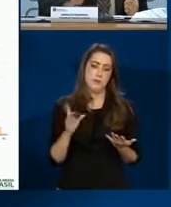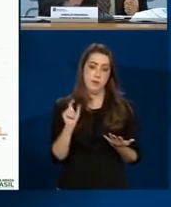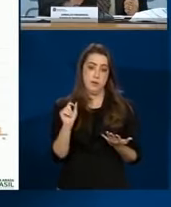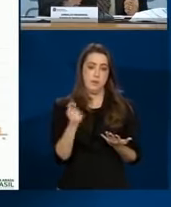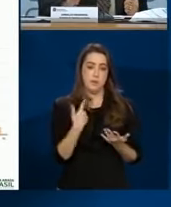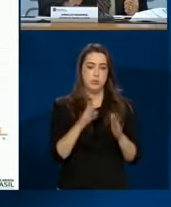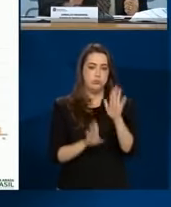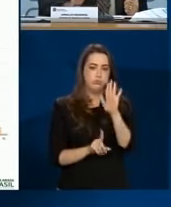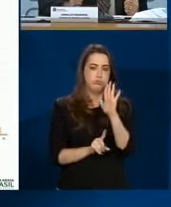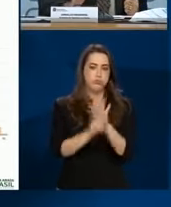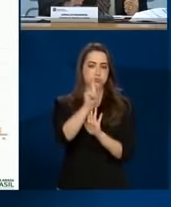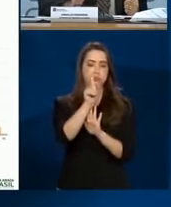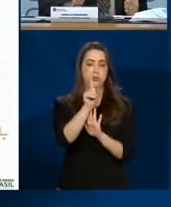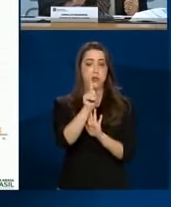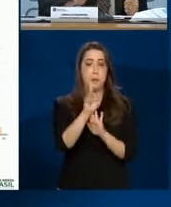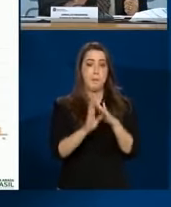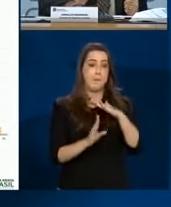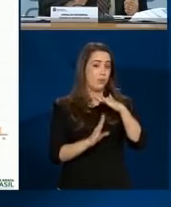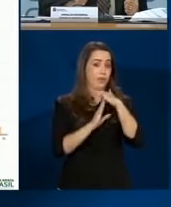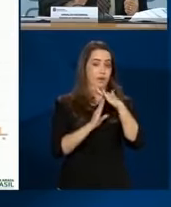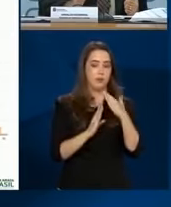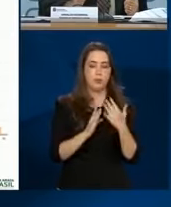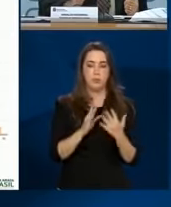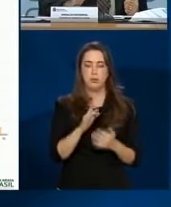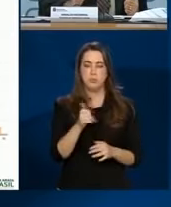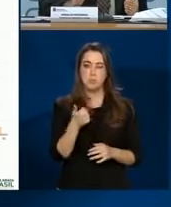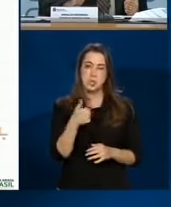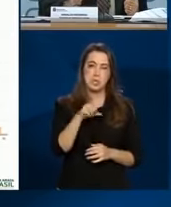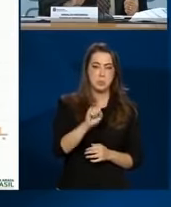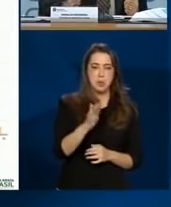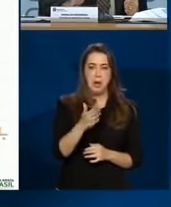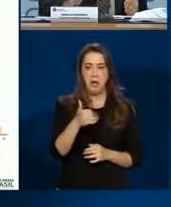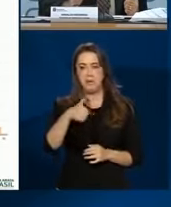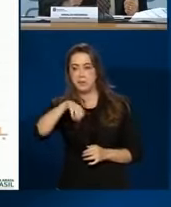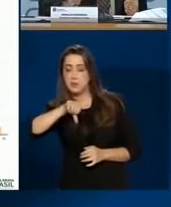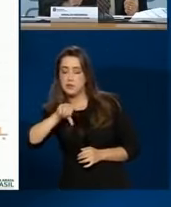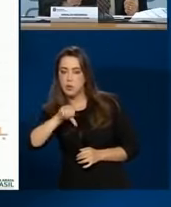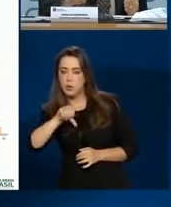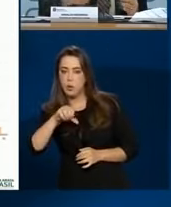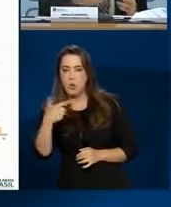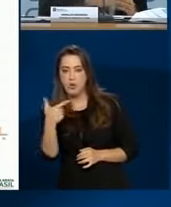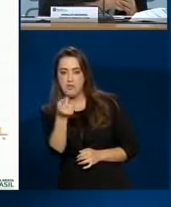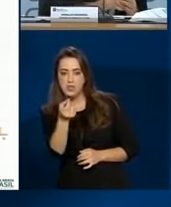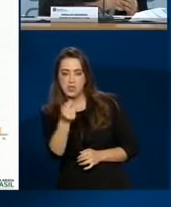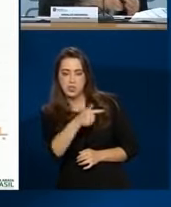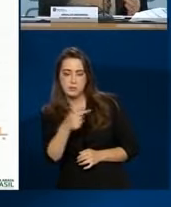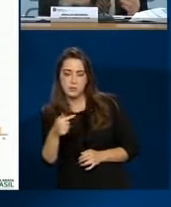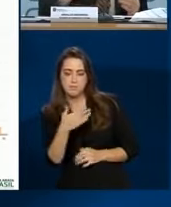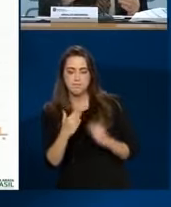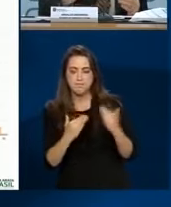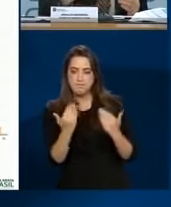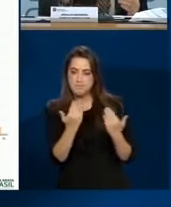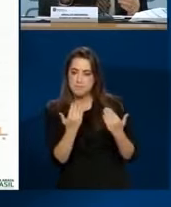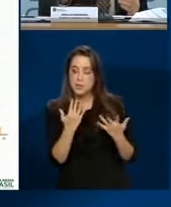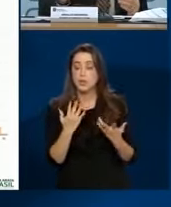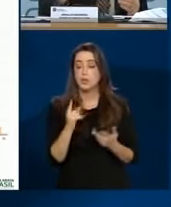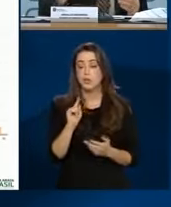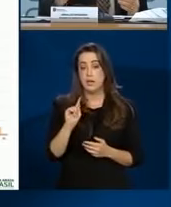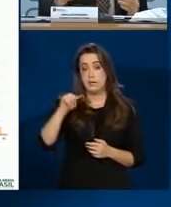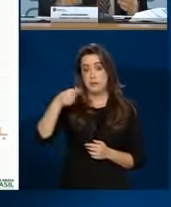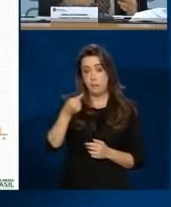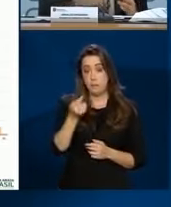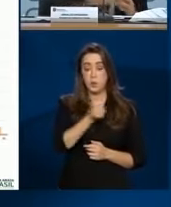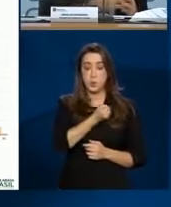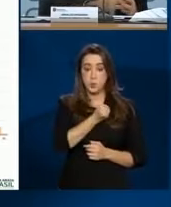pico de hospitalizações em torno da 18ª, 19ª e 20ª semana, né? E a partir daí o número